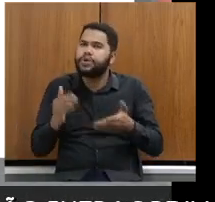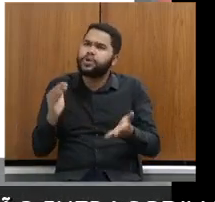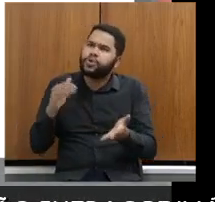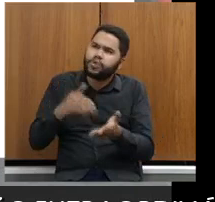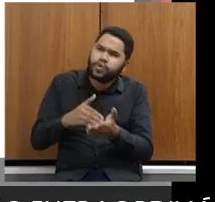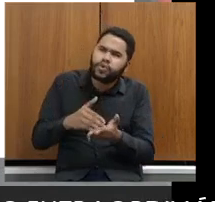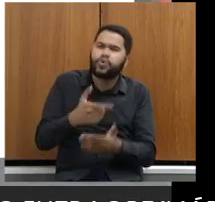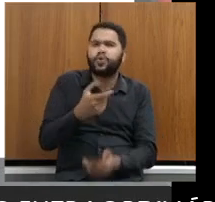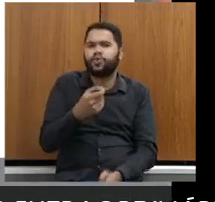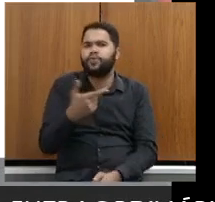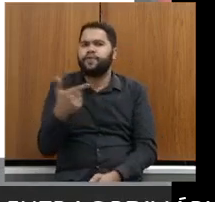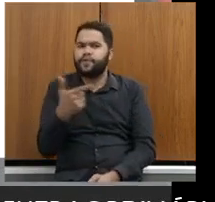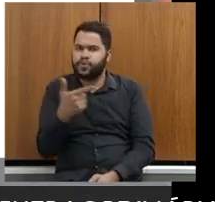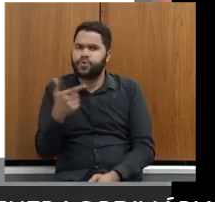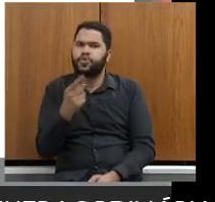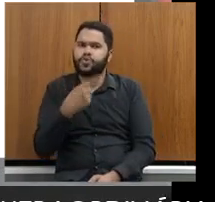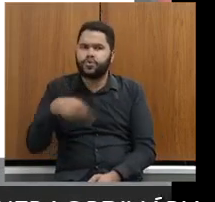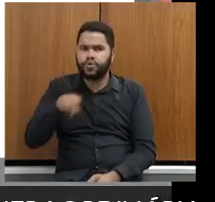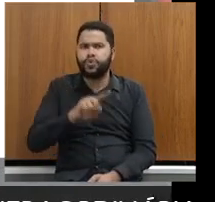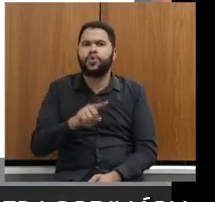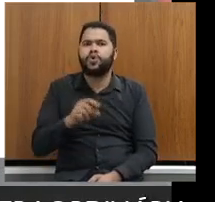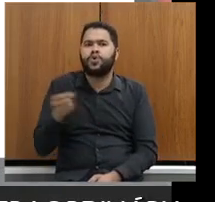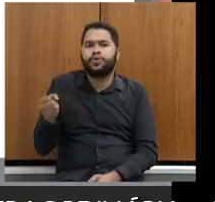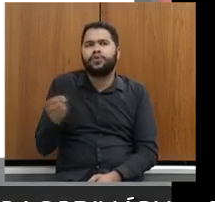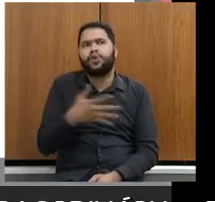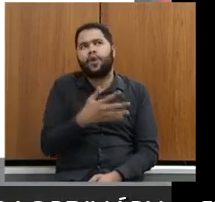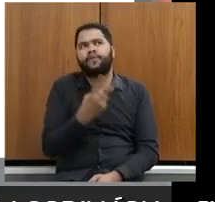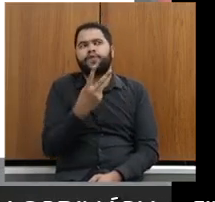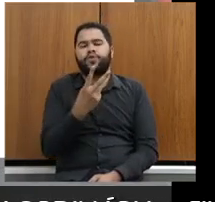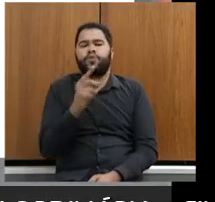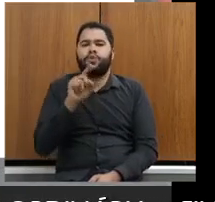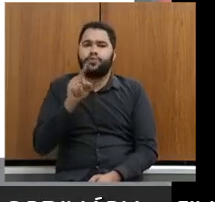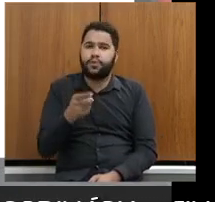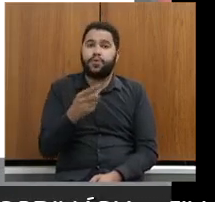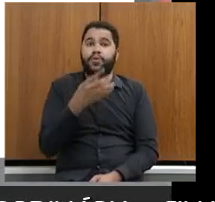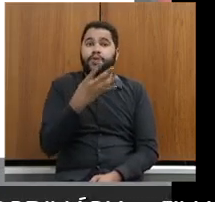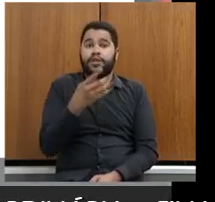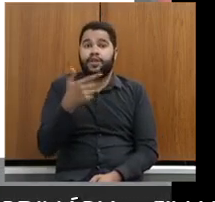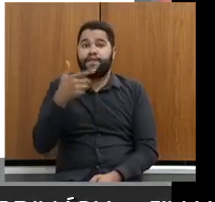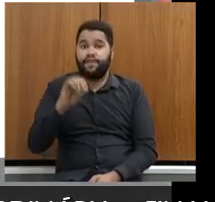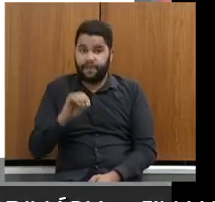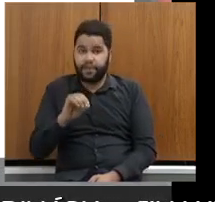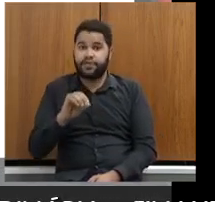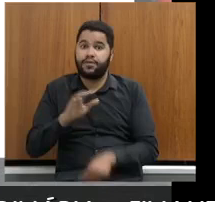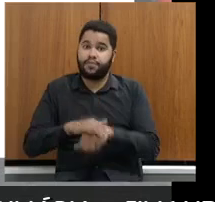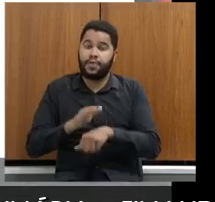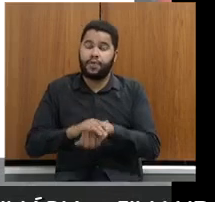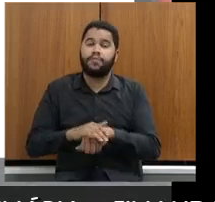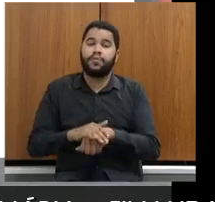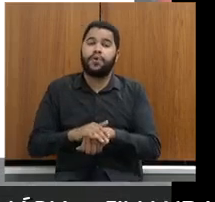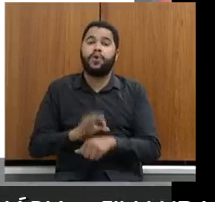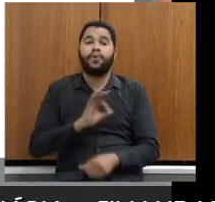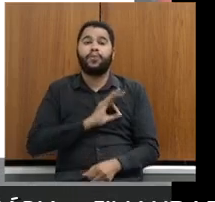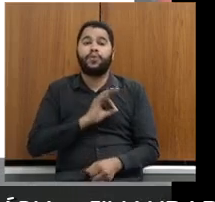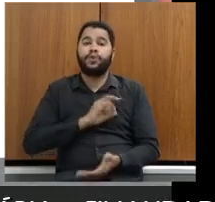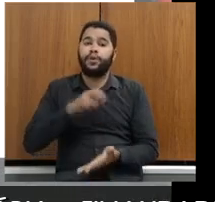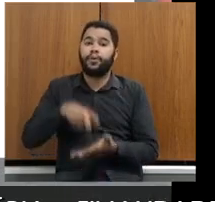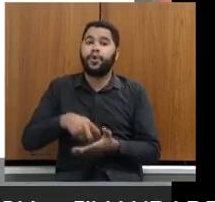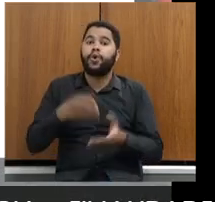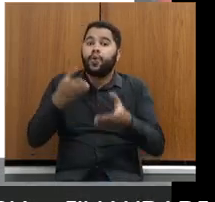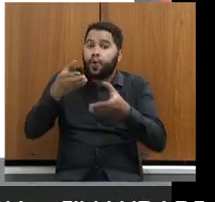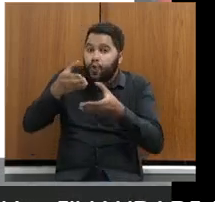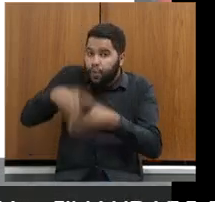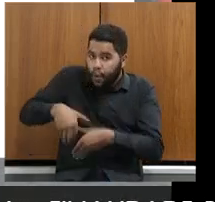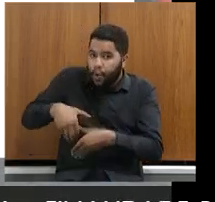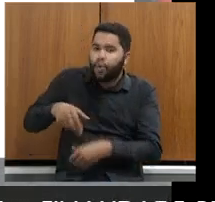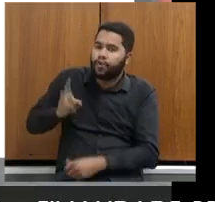2022 se Deus quiser a gente já vai ter novos 2420 vagas para novos policiais canais e agora de concursos eles